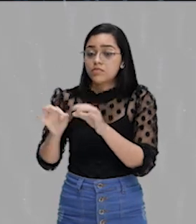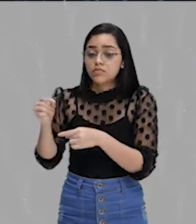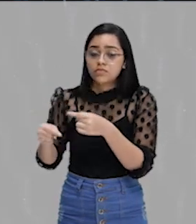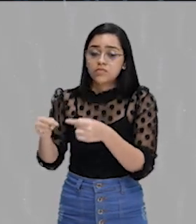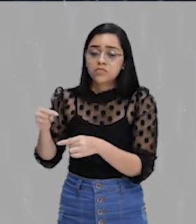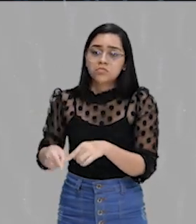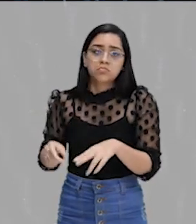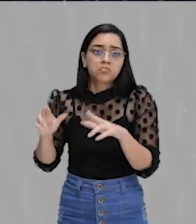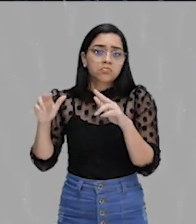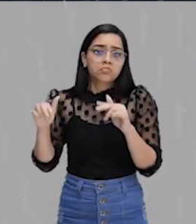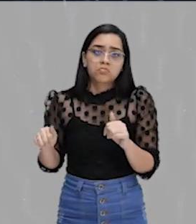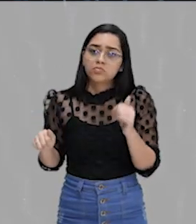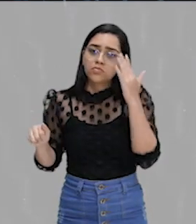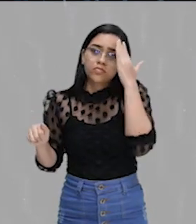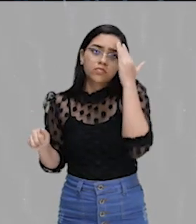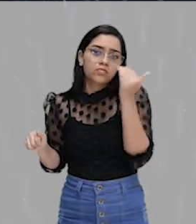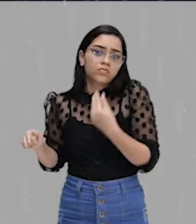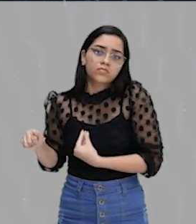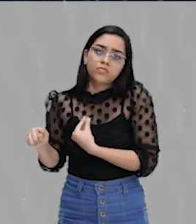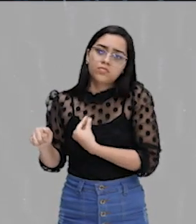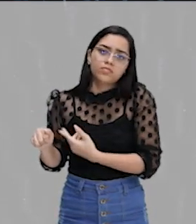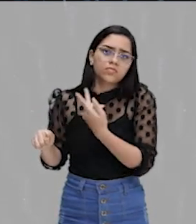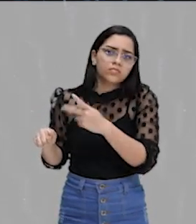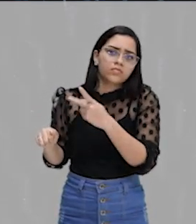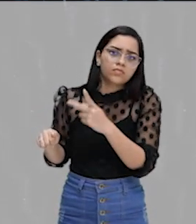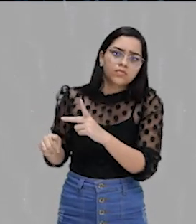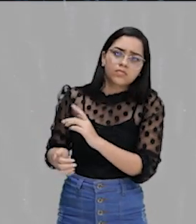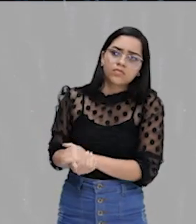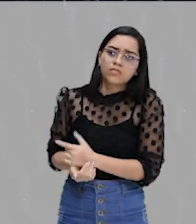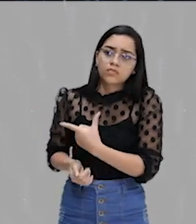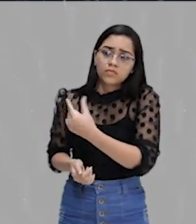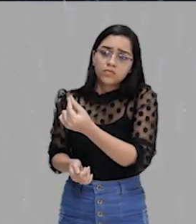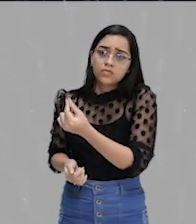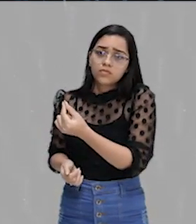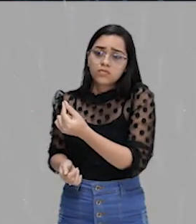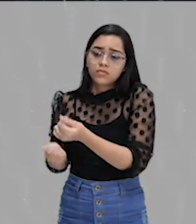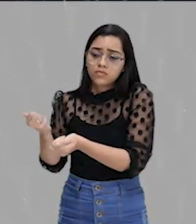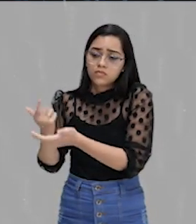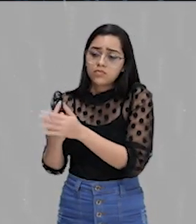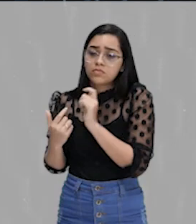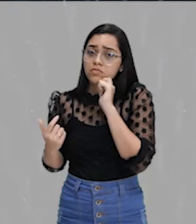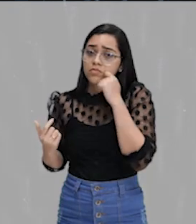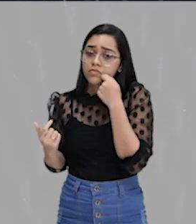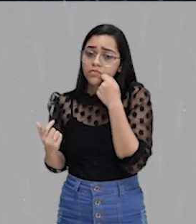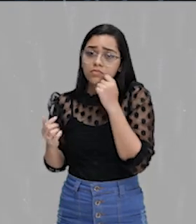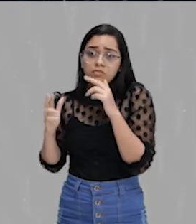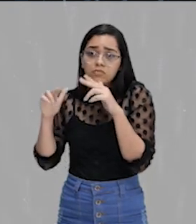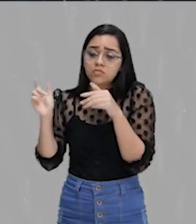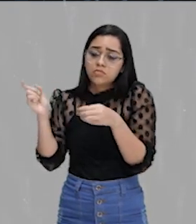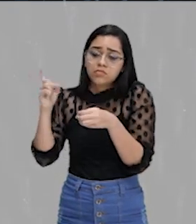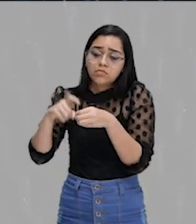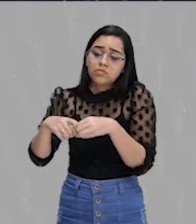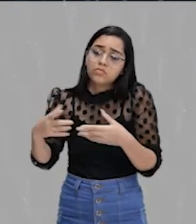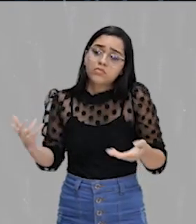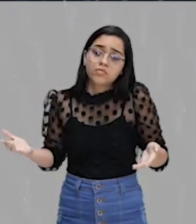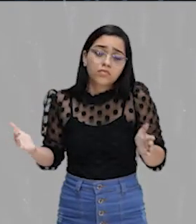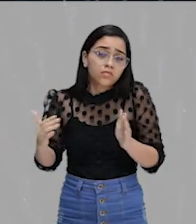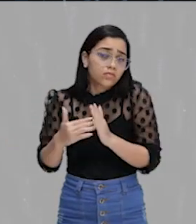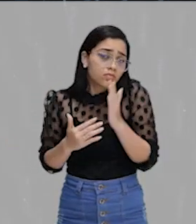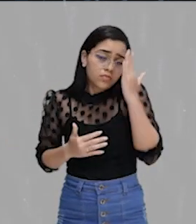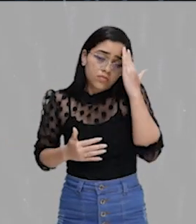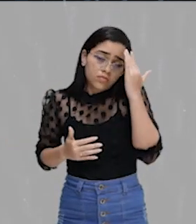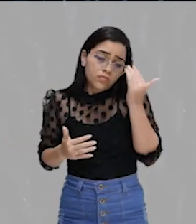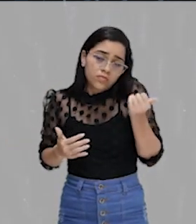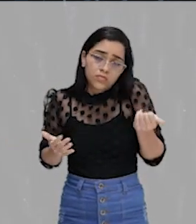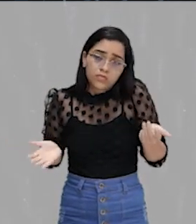nunca mais se soube da existência dele. Ele saiu para comprar pão e nunca mais voltou. E até hoje não se